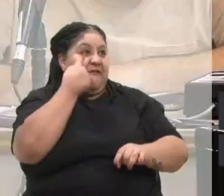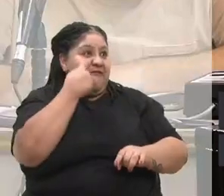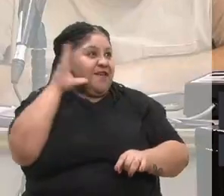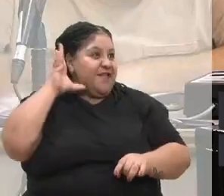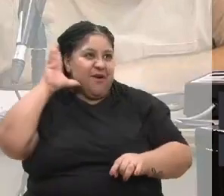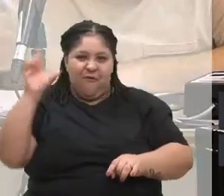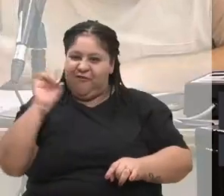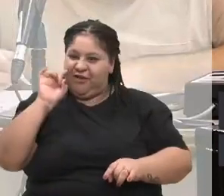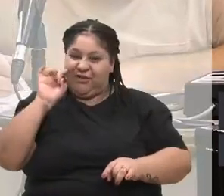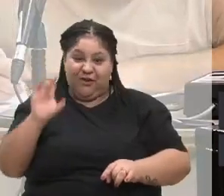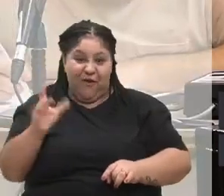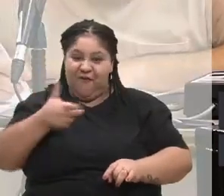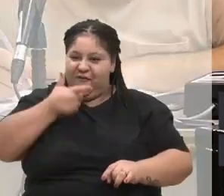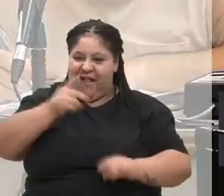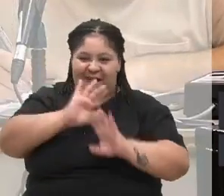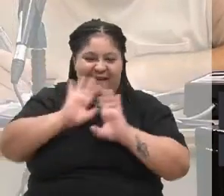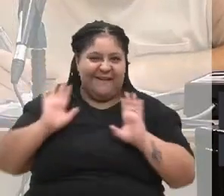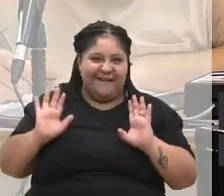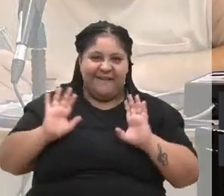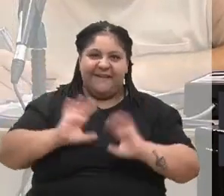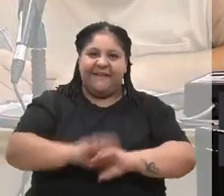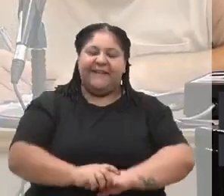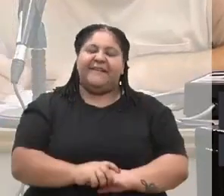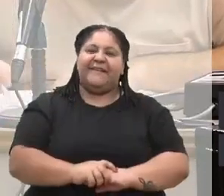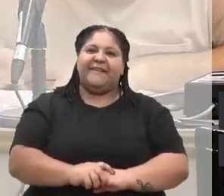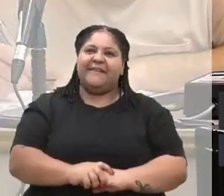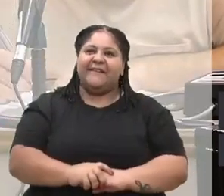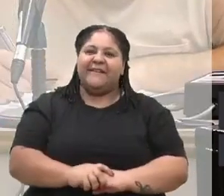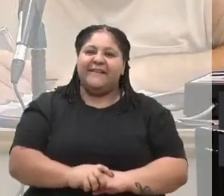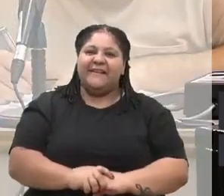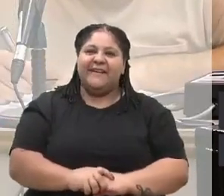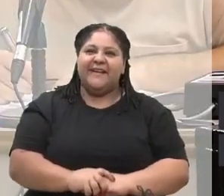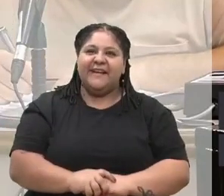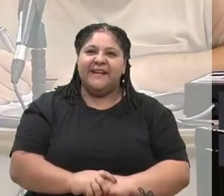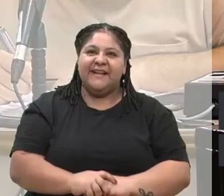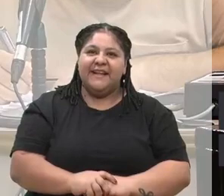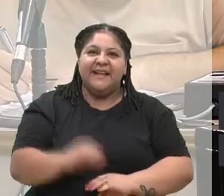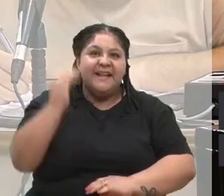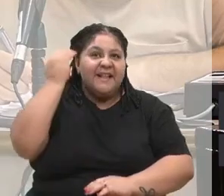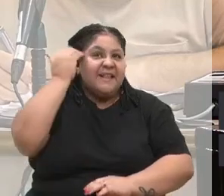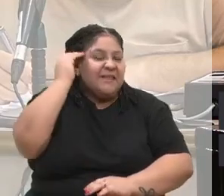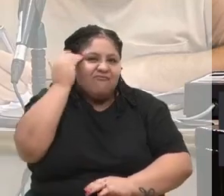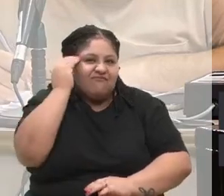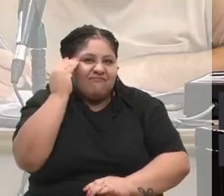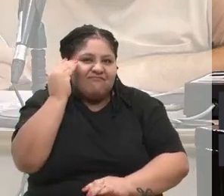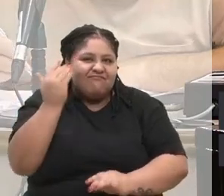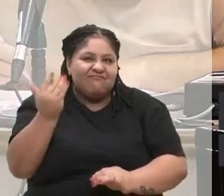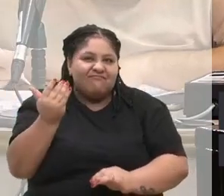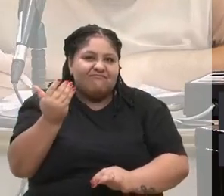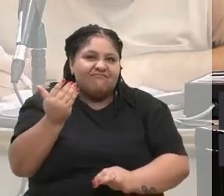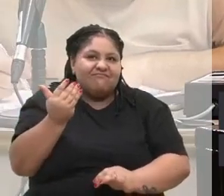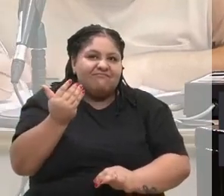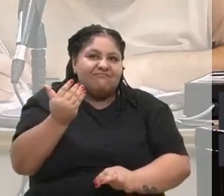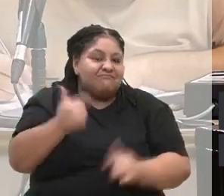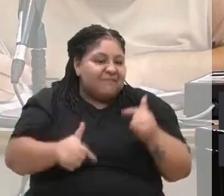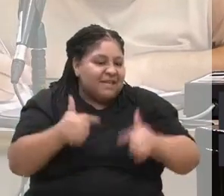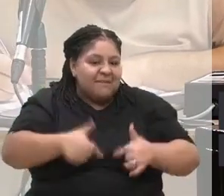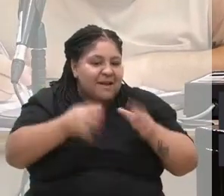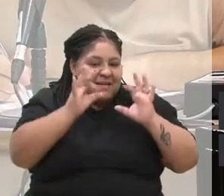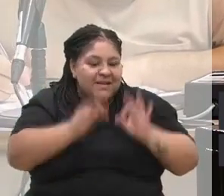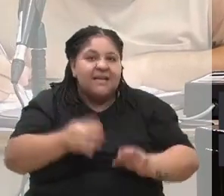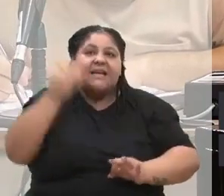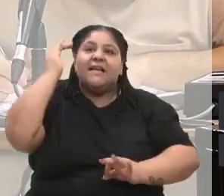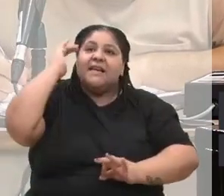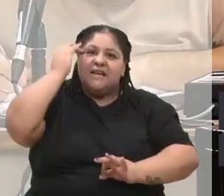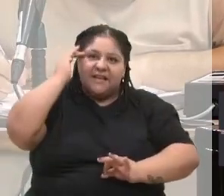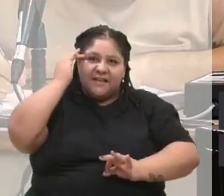Sei lá, um troço assim a música. Mas entendeu? Não está sendo ineficiente. Está sendo ineficiente. Eu sei que é Comi